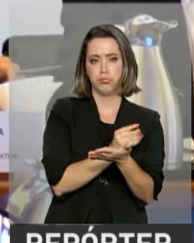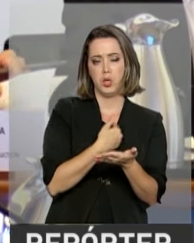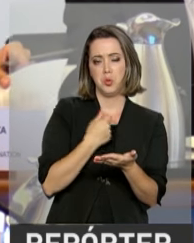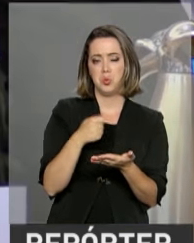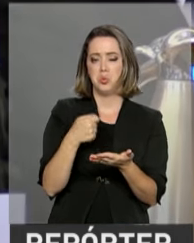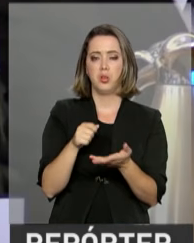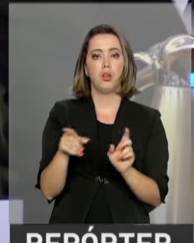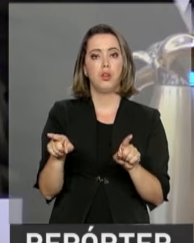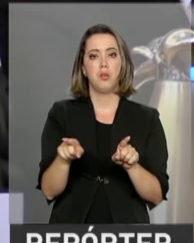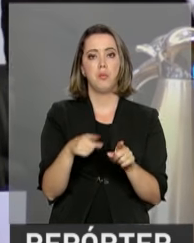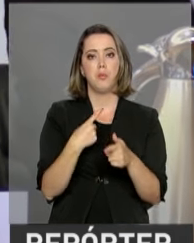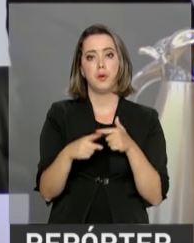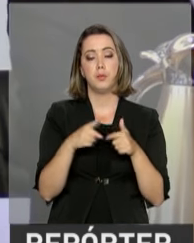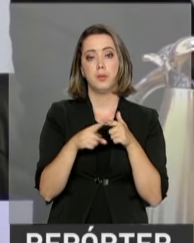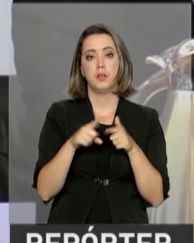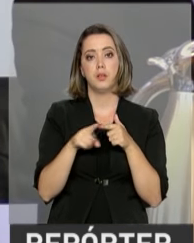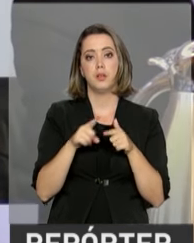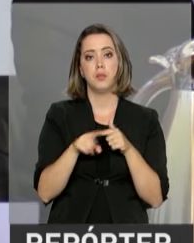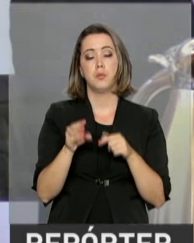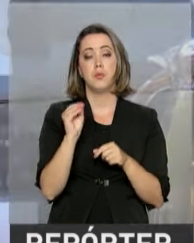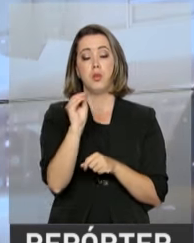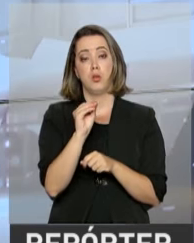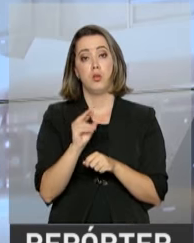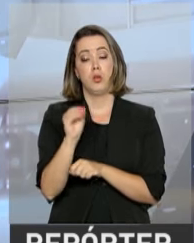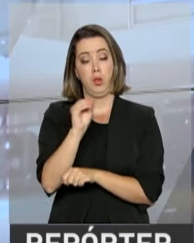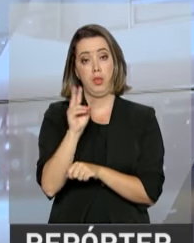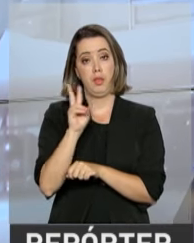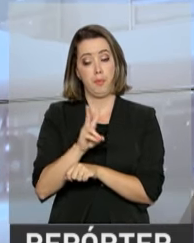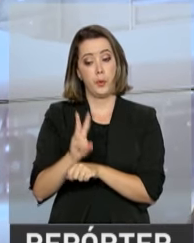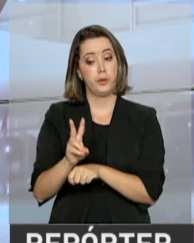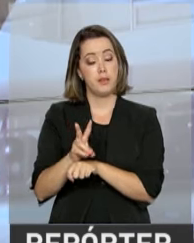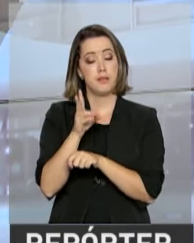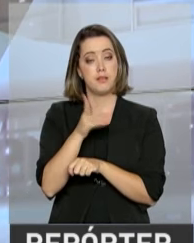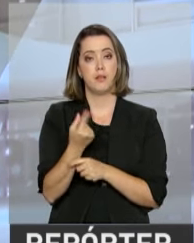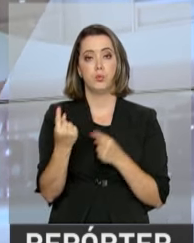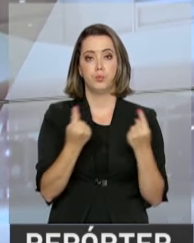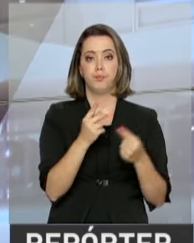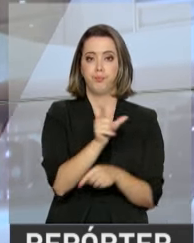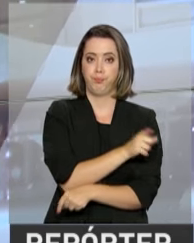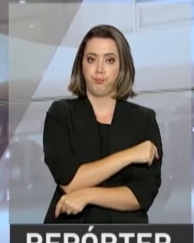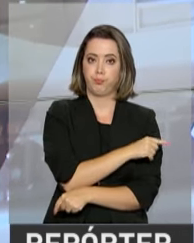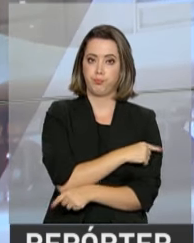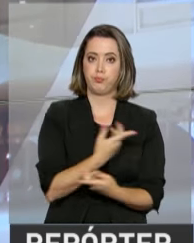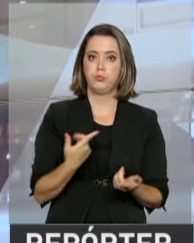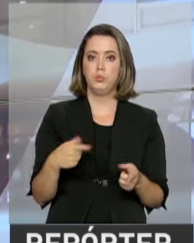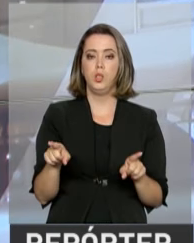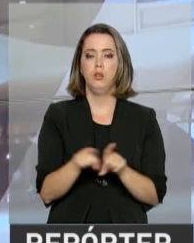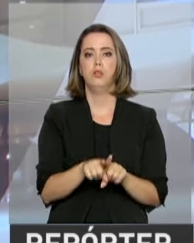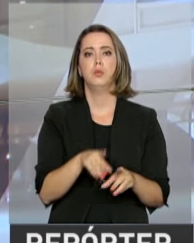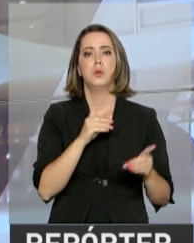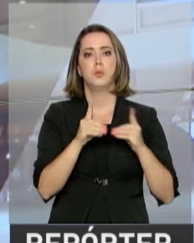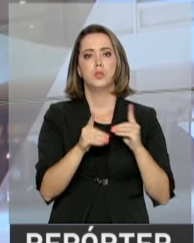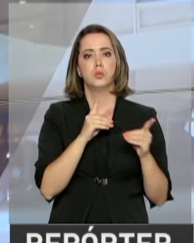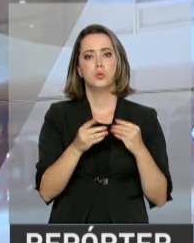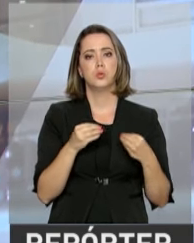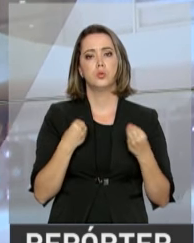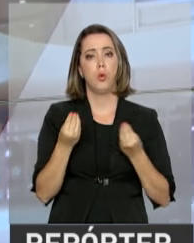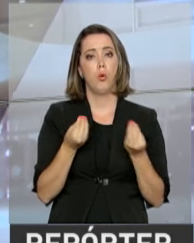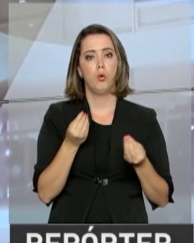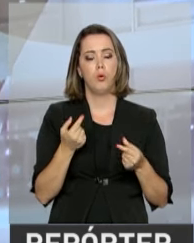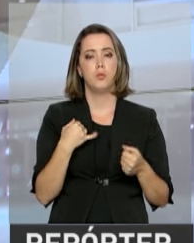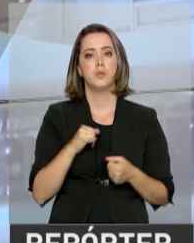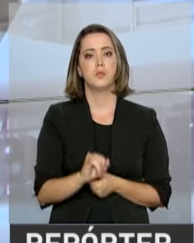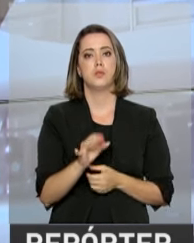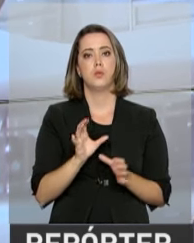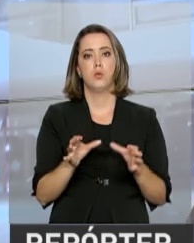não afeta a qualidade da imunização. Ricardo Barros disse também que o governo pode discutir esse fracionamento